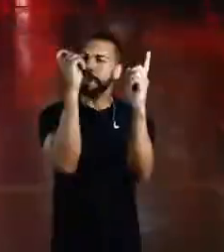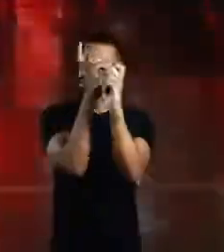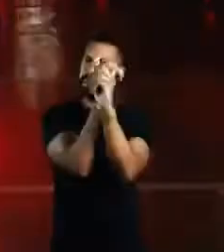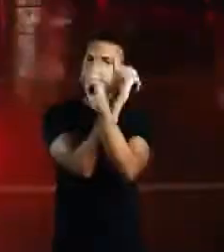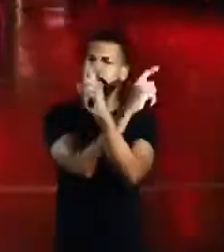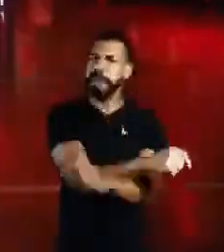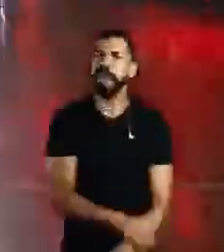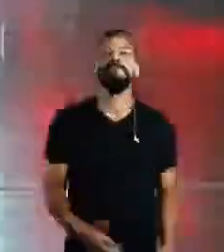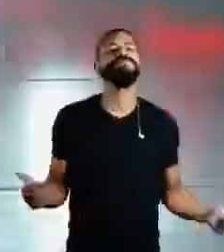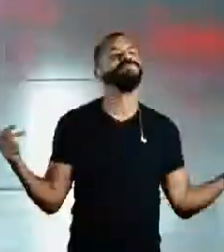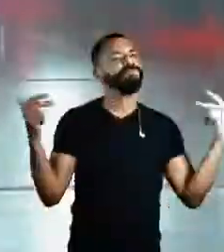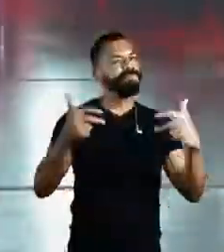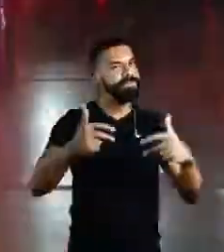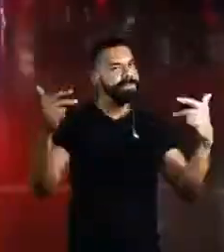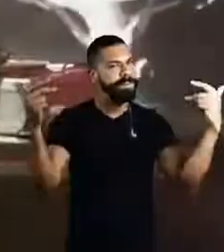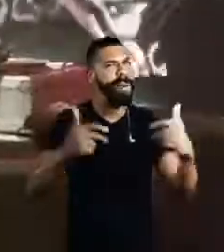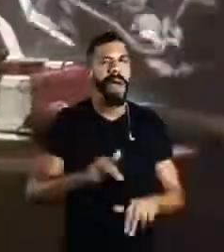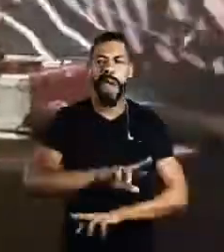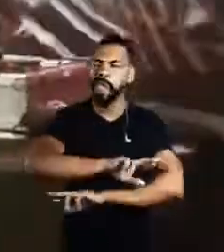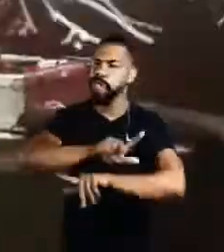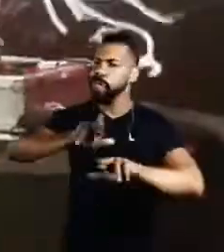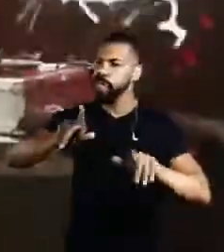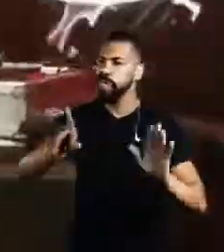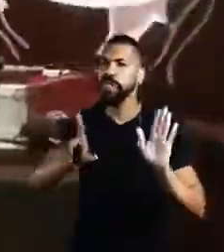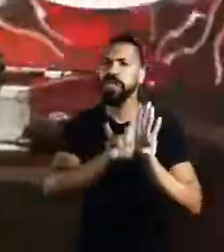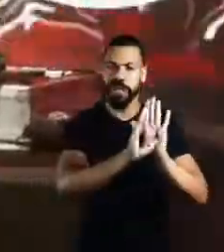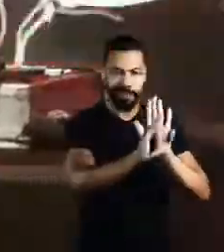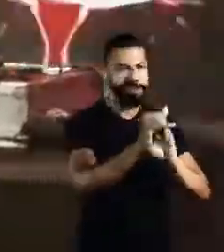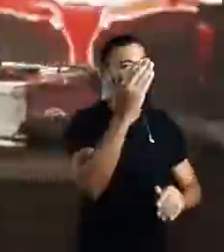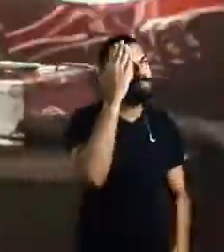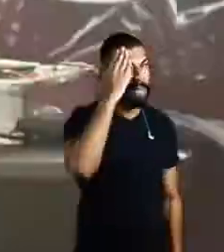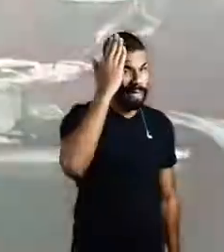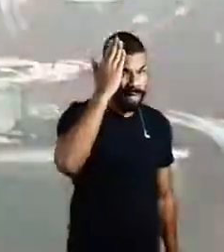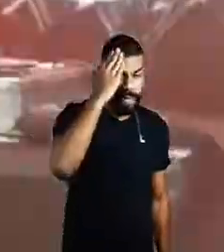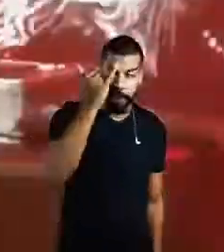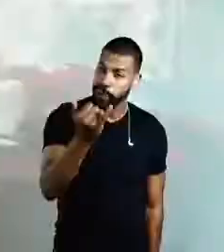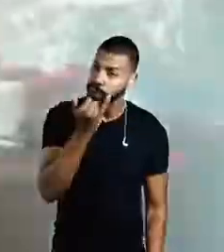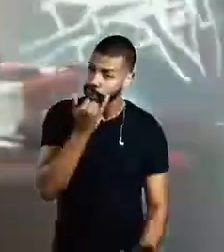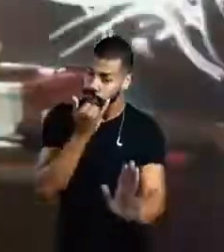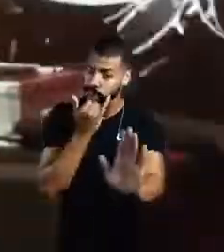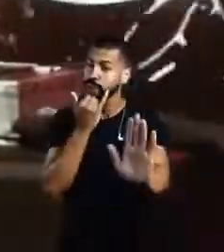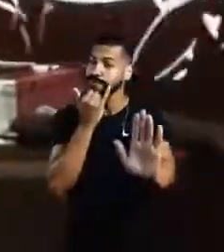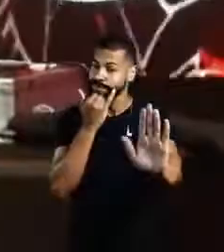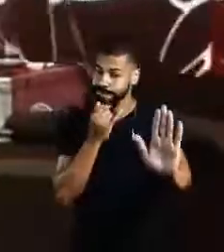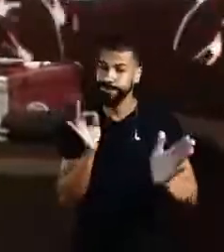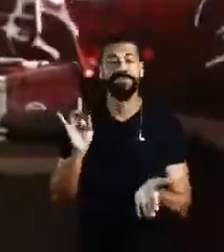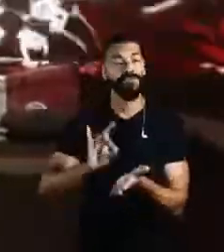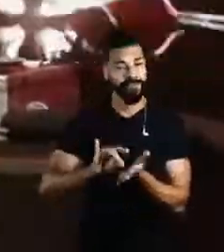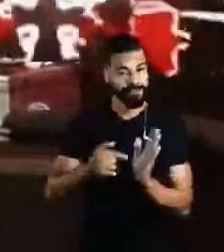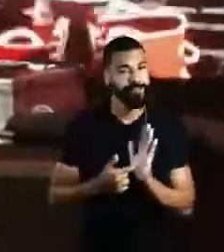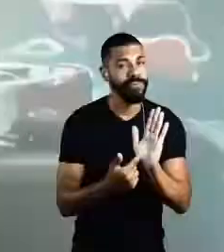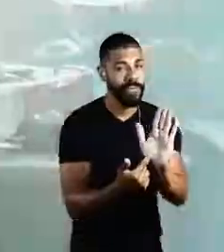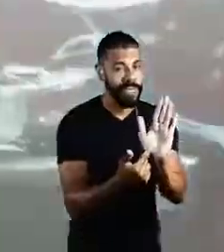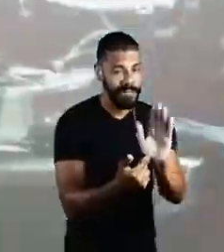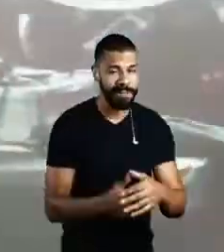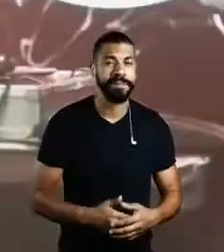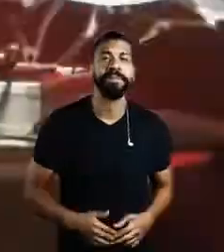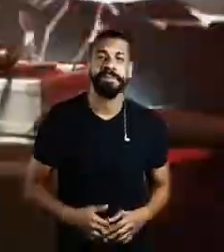é fora da lei. Eu sei, desculpe, mas não te enganei. Eu sei, sou capaz de morrer pelo que